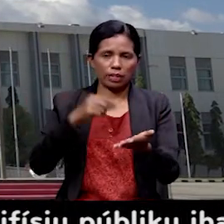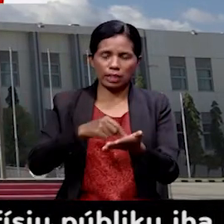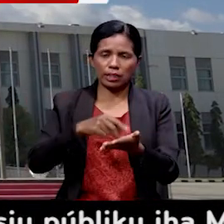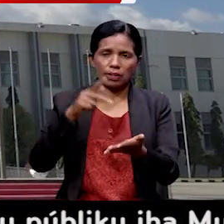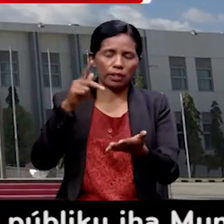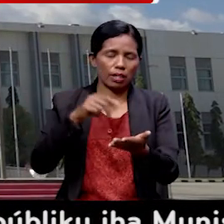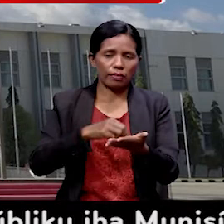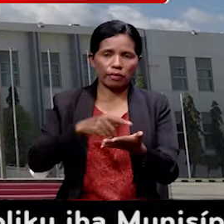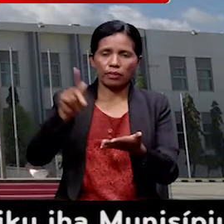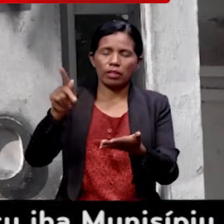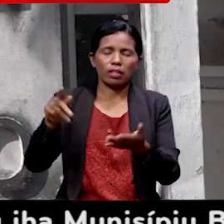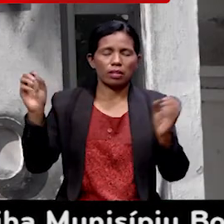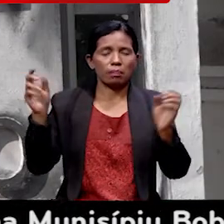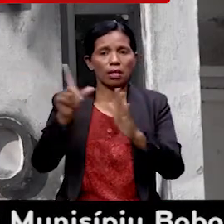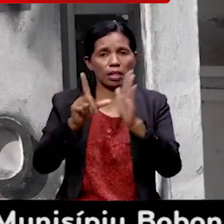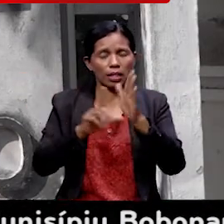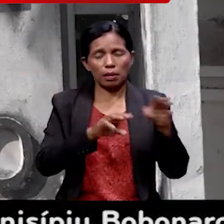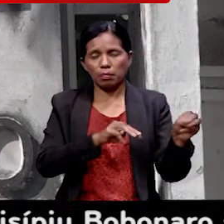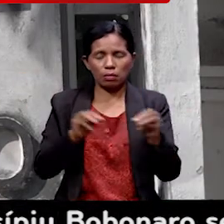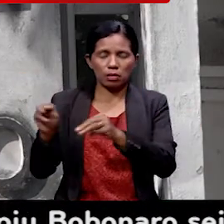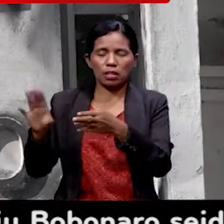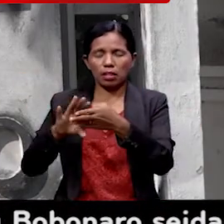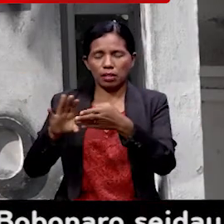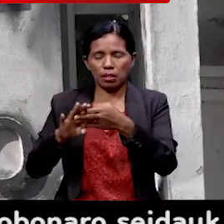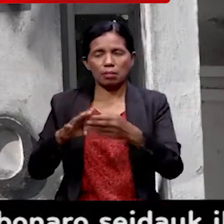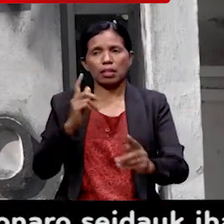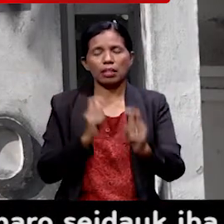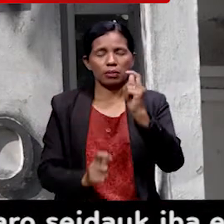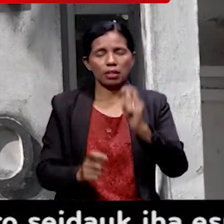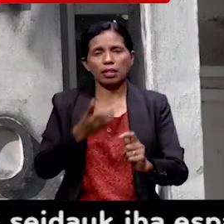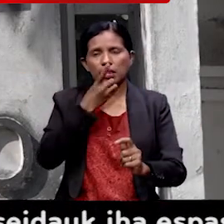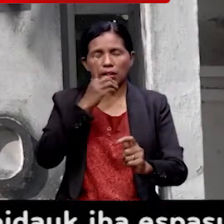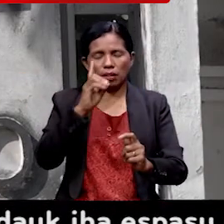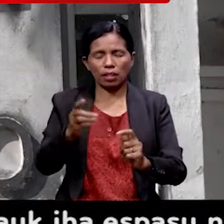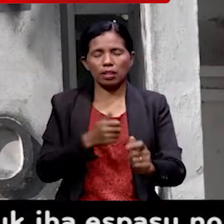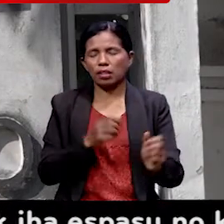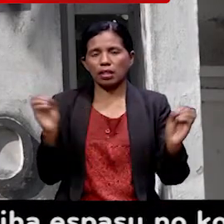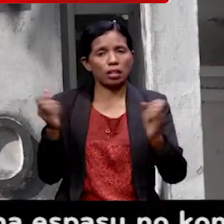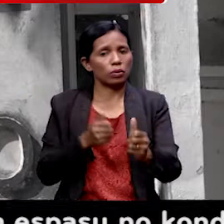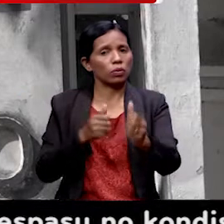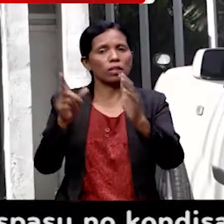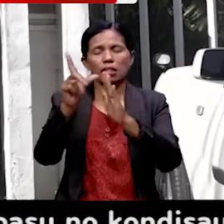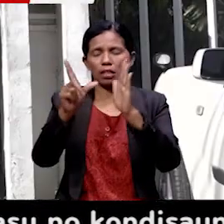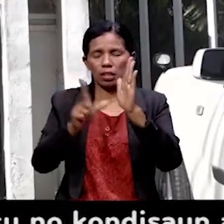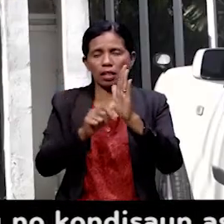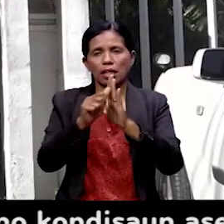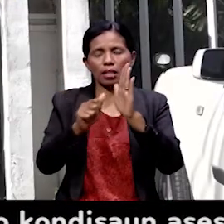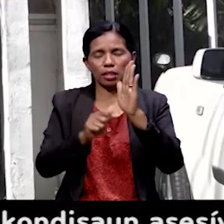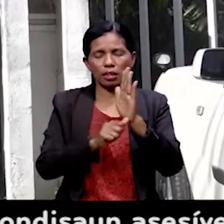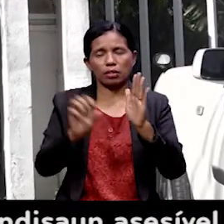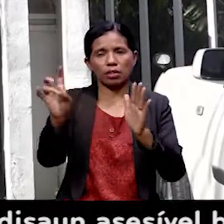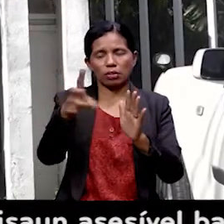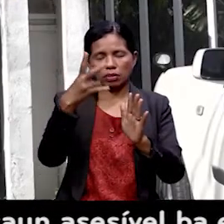lei recenseamento eleitoral nem be Tribunal Recurso declara inconstitucionalidade ba artigo sanul recen